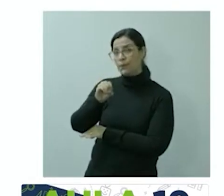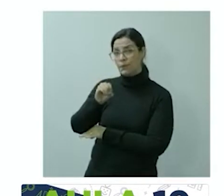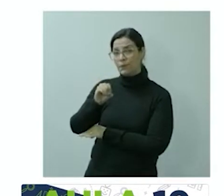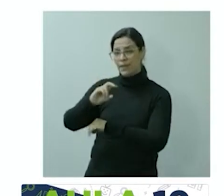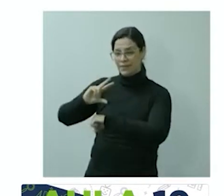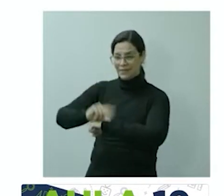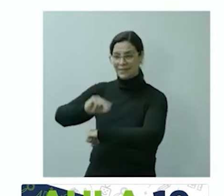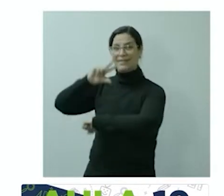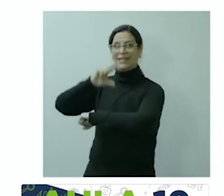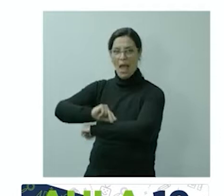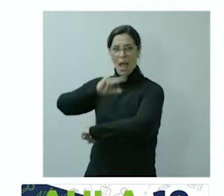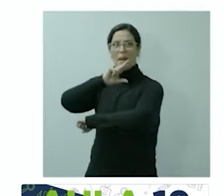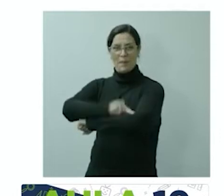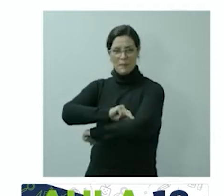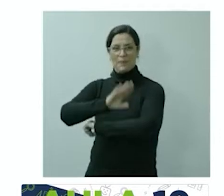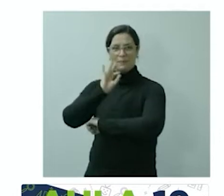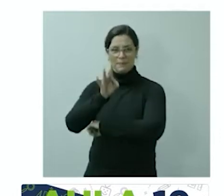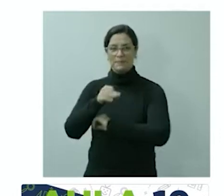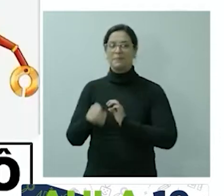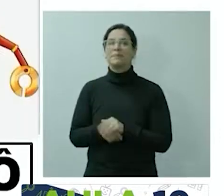sapo e a palavra sapo.